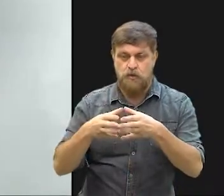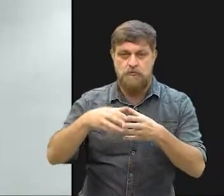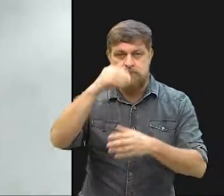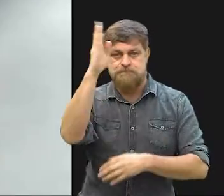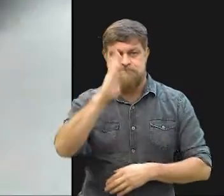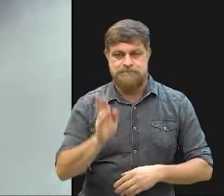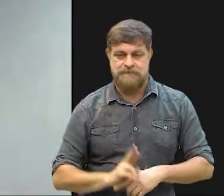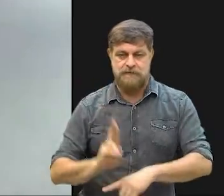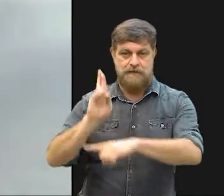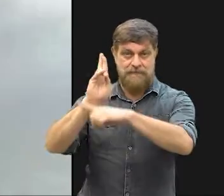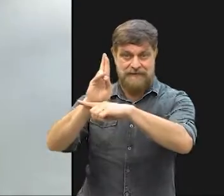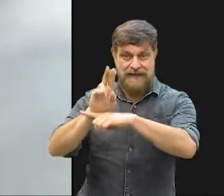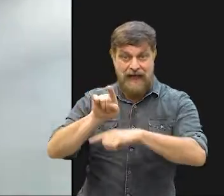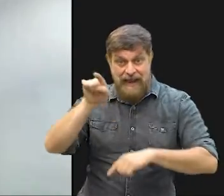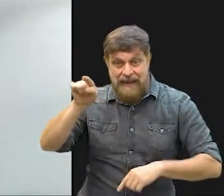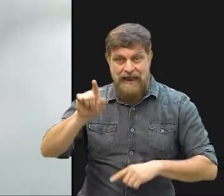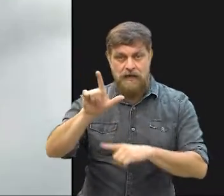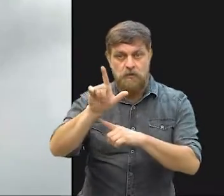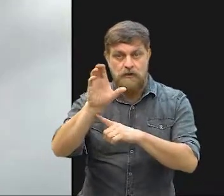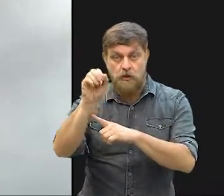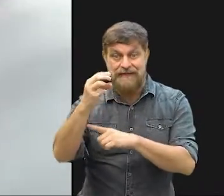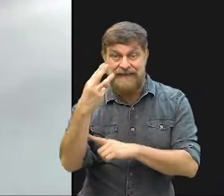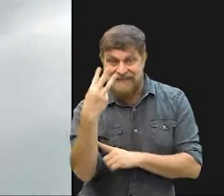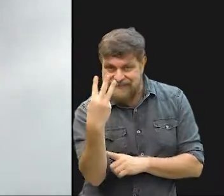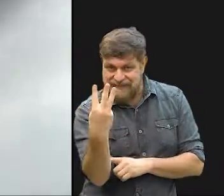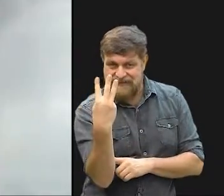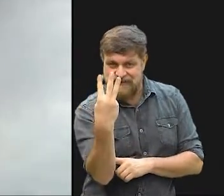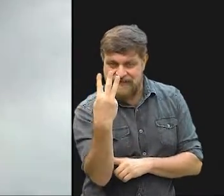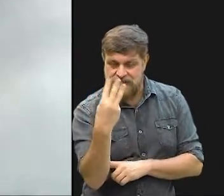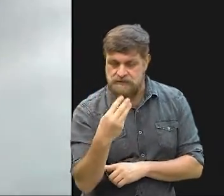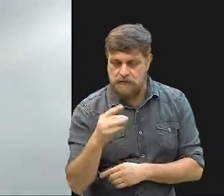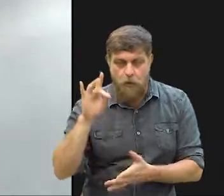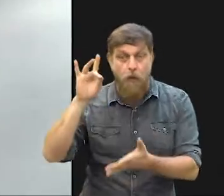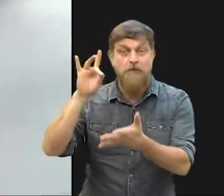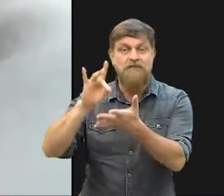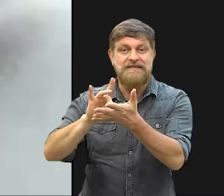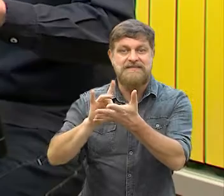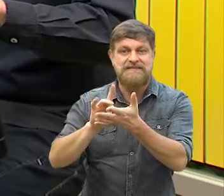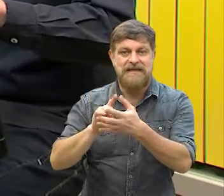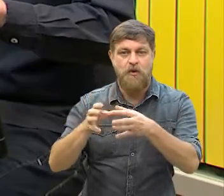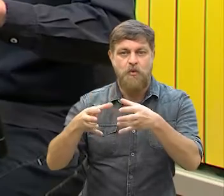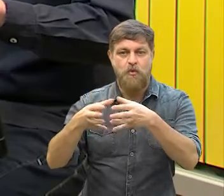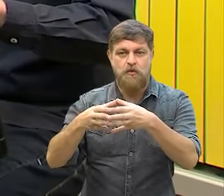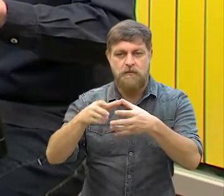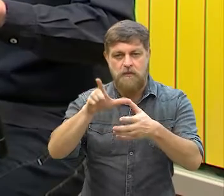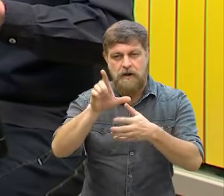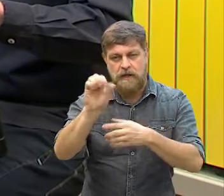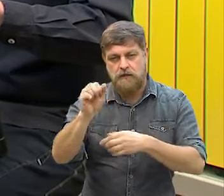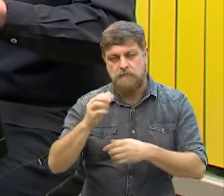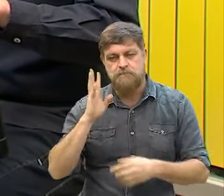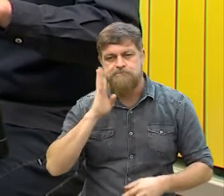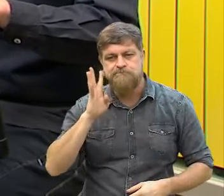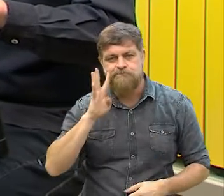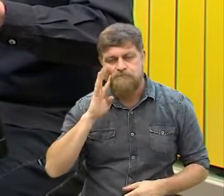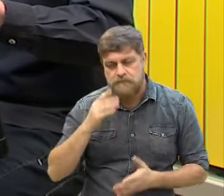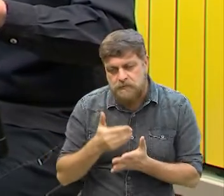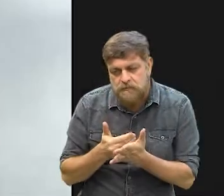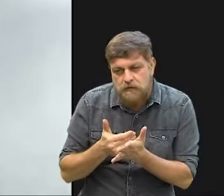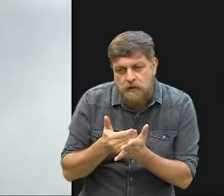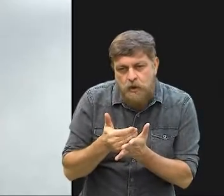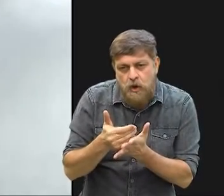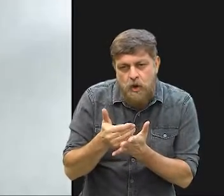seleção, que hoje é titular no Lyon. Eu tenho 3 atletas lá que hoje são titulares. Então, assim, é bacana ver que